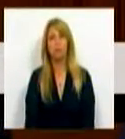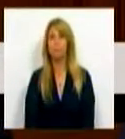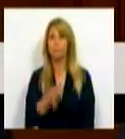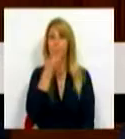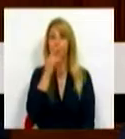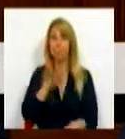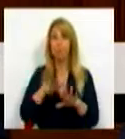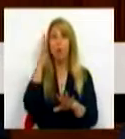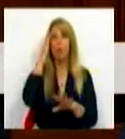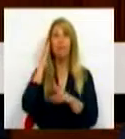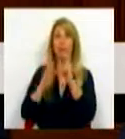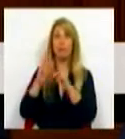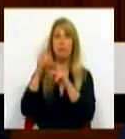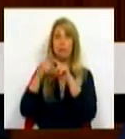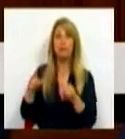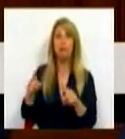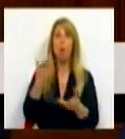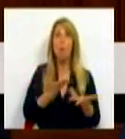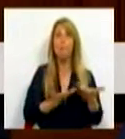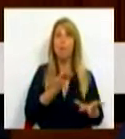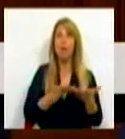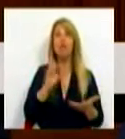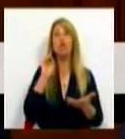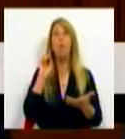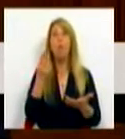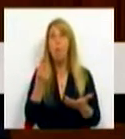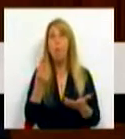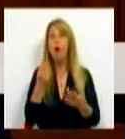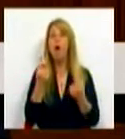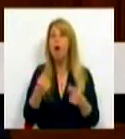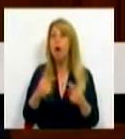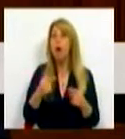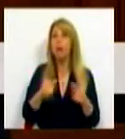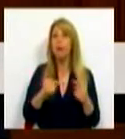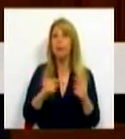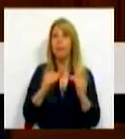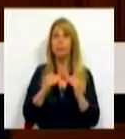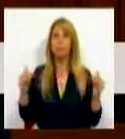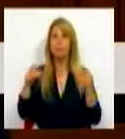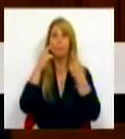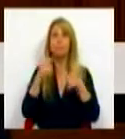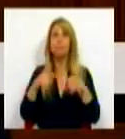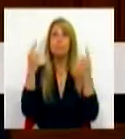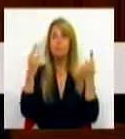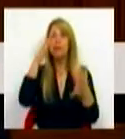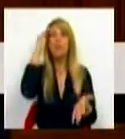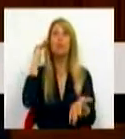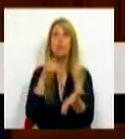Refere-se à imparidade que estava restada no balanço ou à imparidade que estava restada a nível da demonstração de